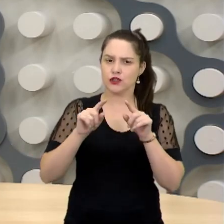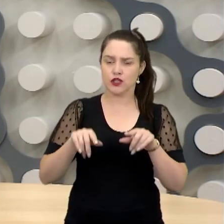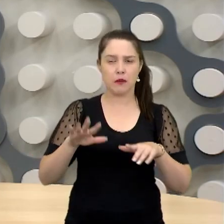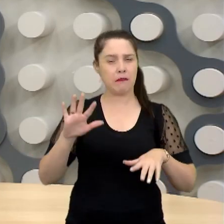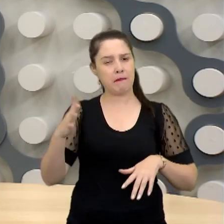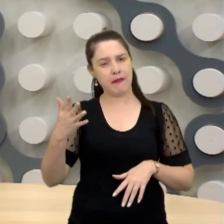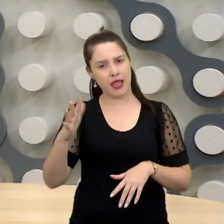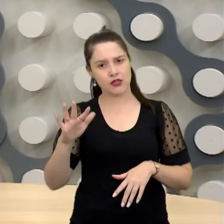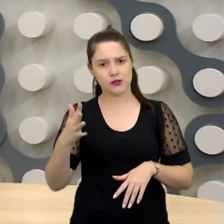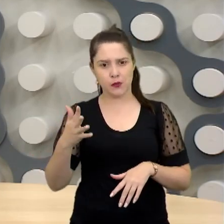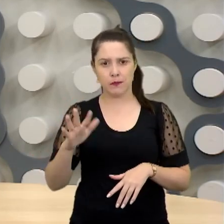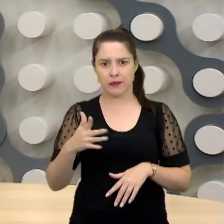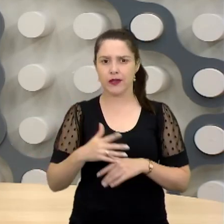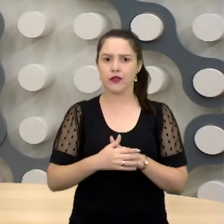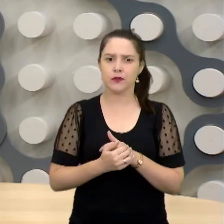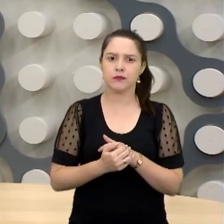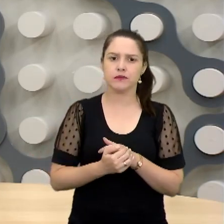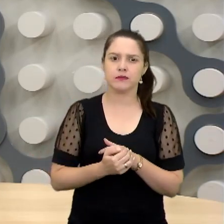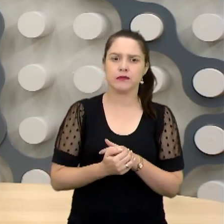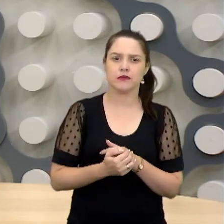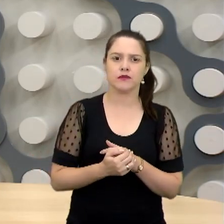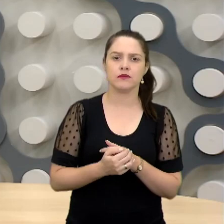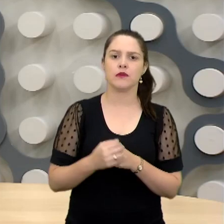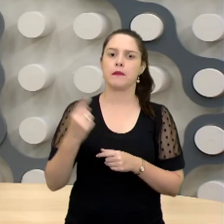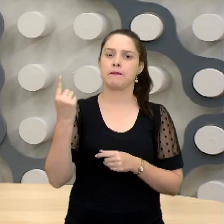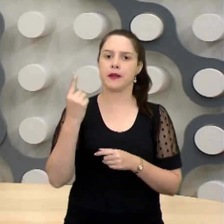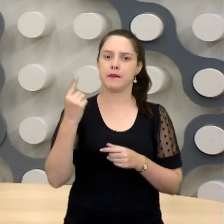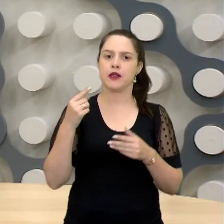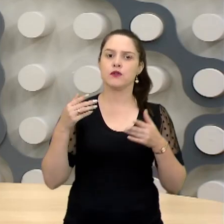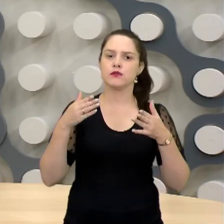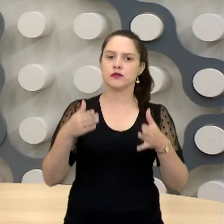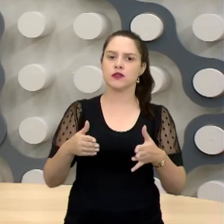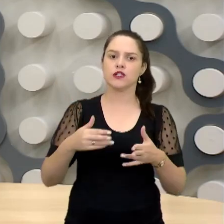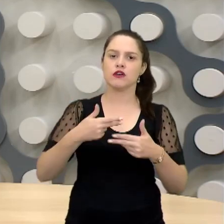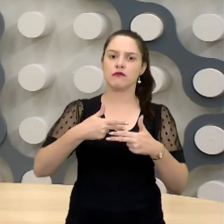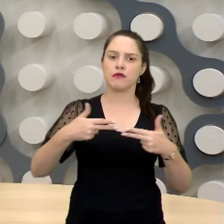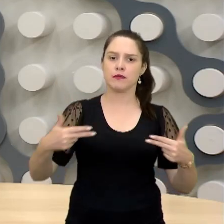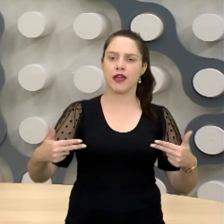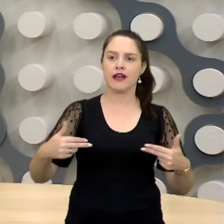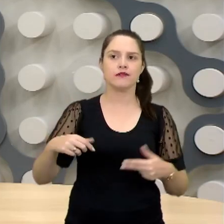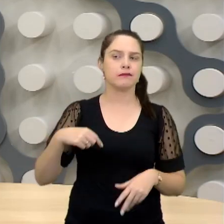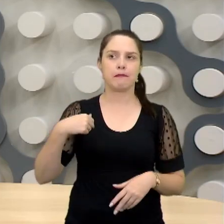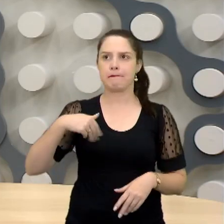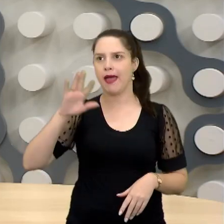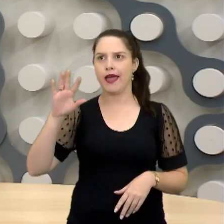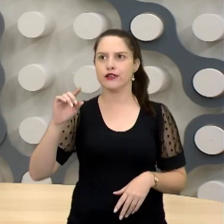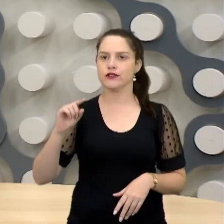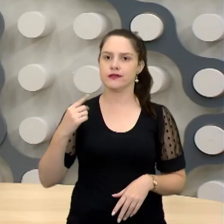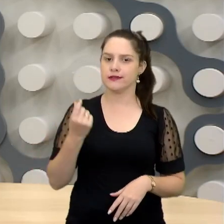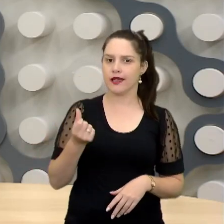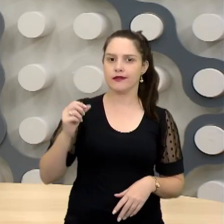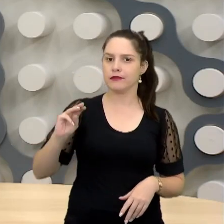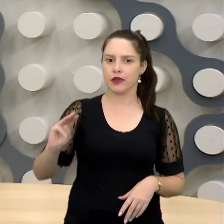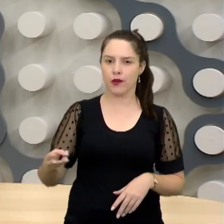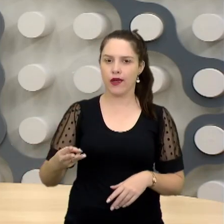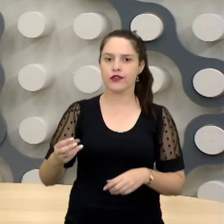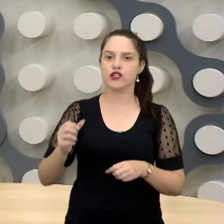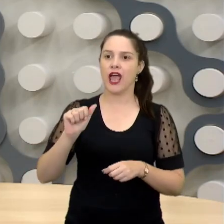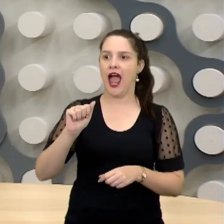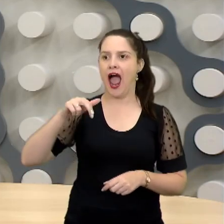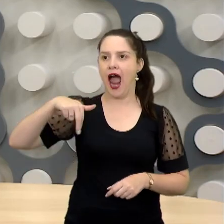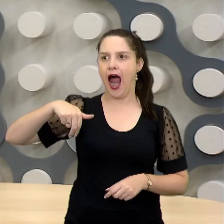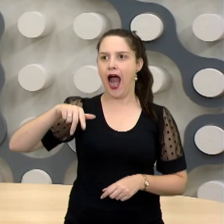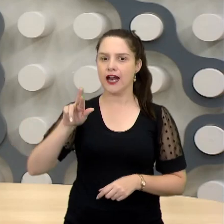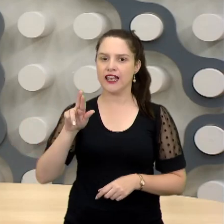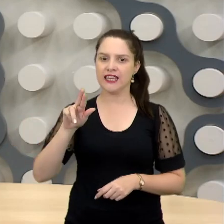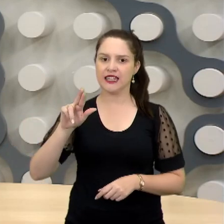ou menos, né, não é aquele período certo, né, quando a gente fala 4,6 bilhões ou 4,5 bilhões de anos, né, é